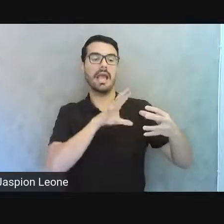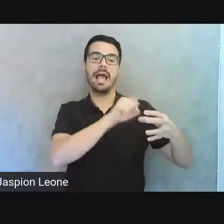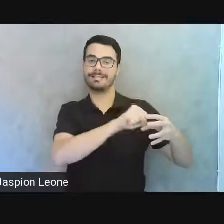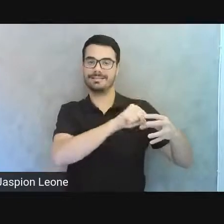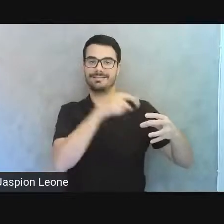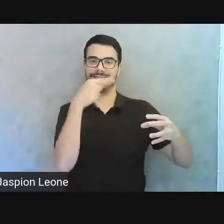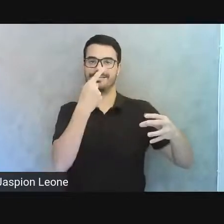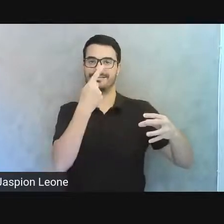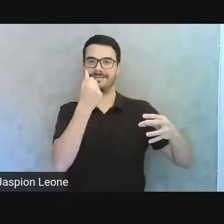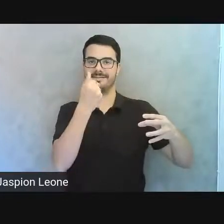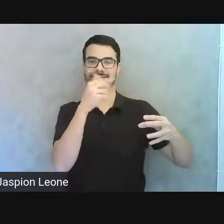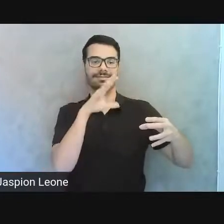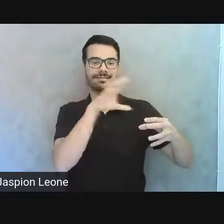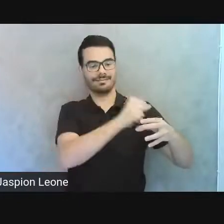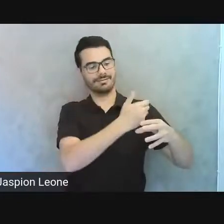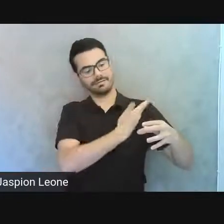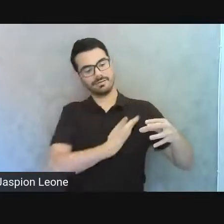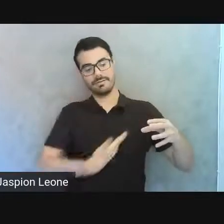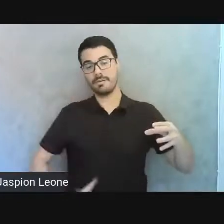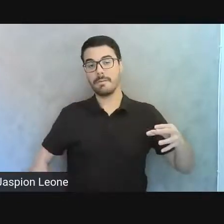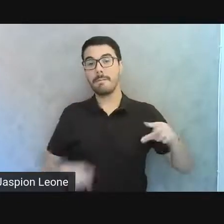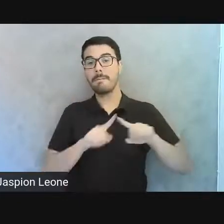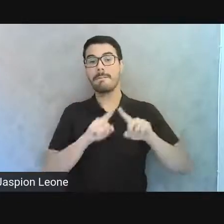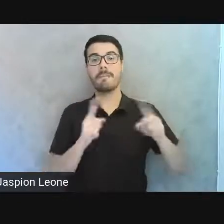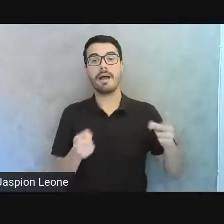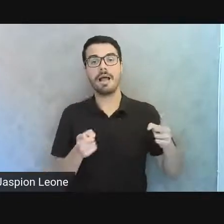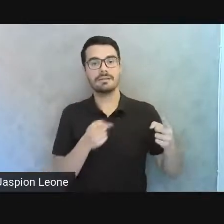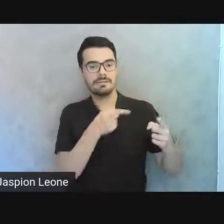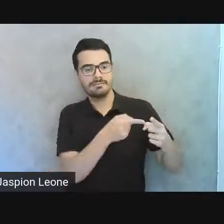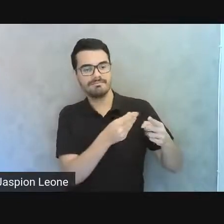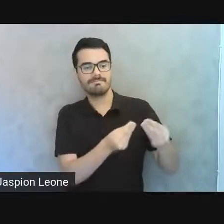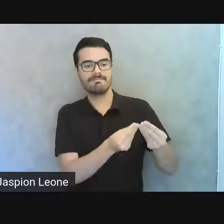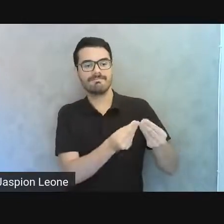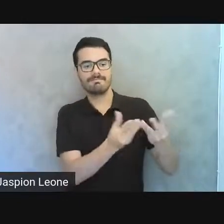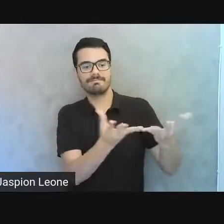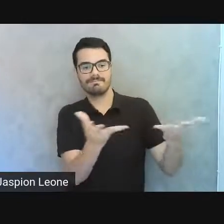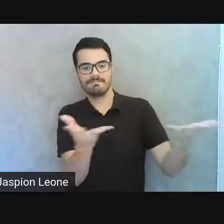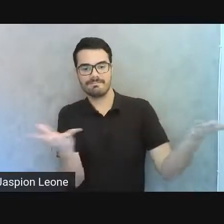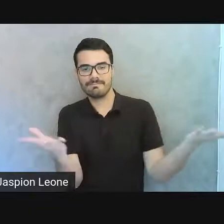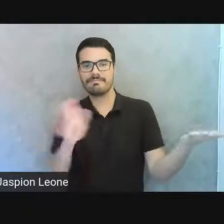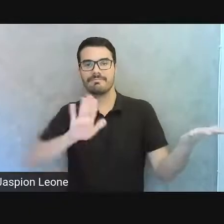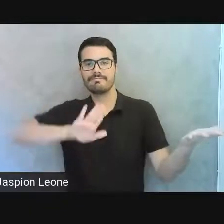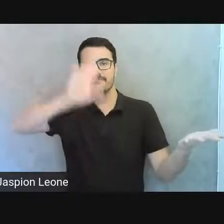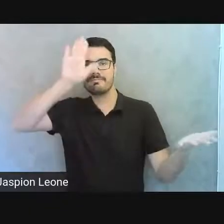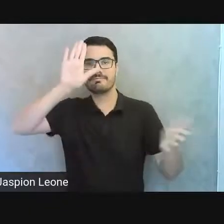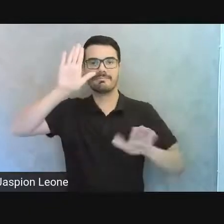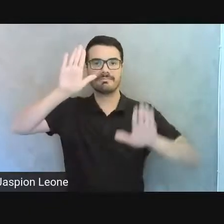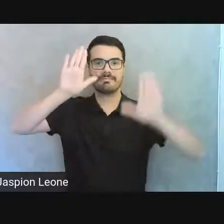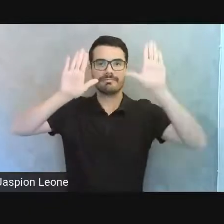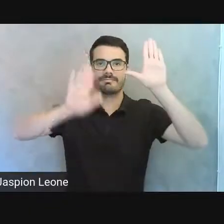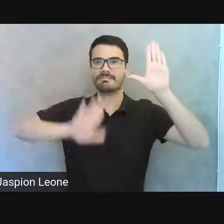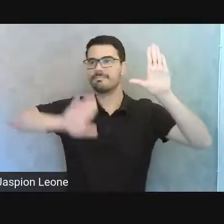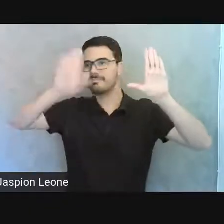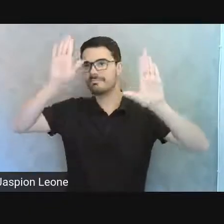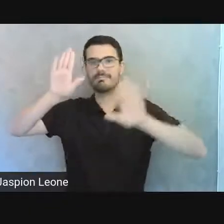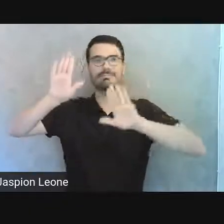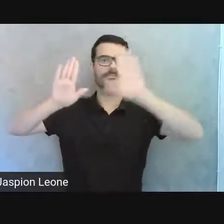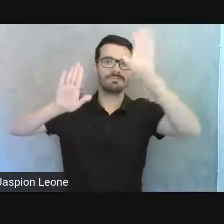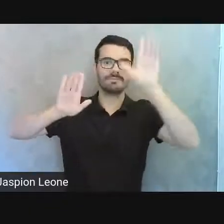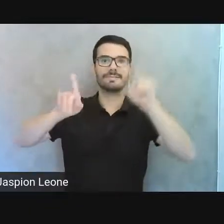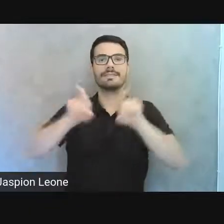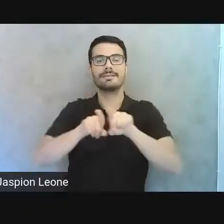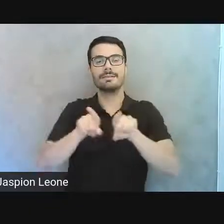recursos, e a distribuição desses recursos entre os seus candidatos, entre os seus